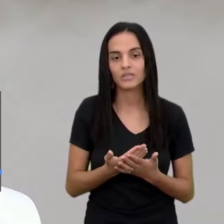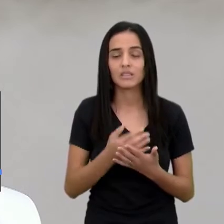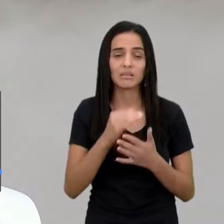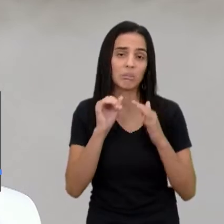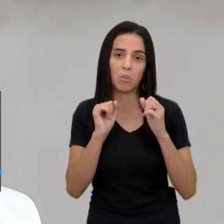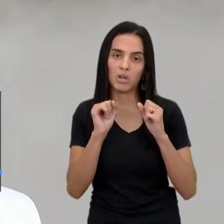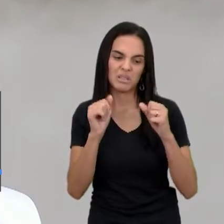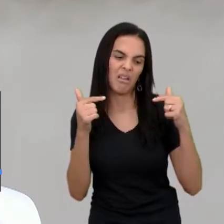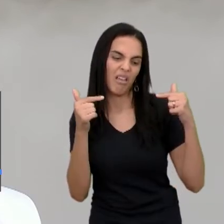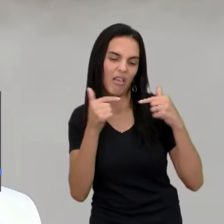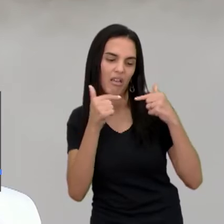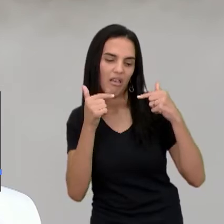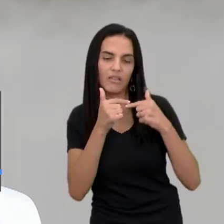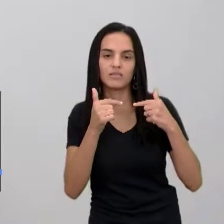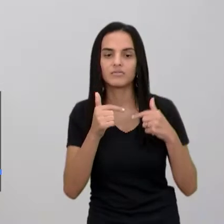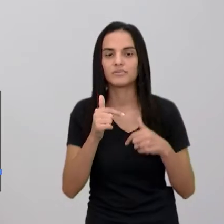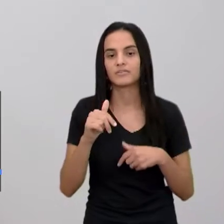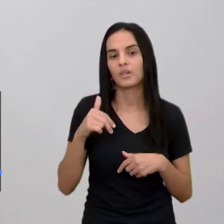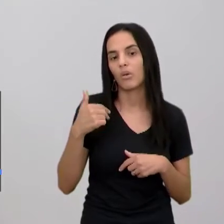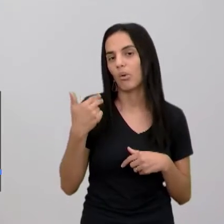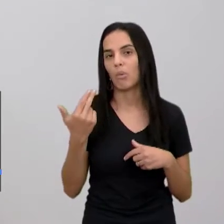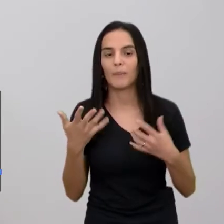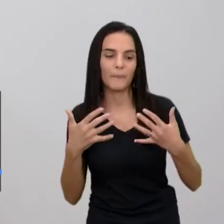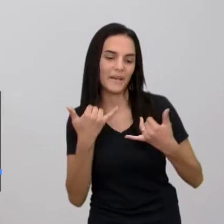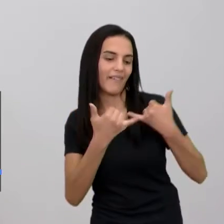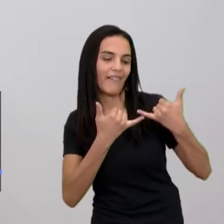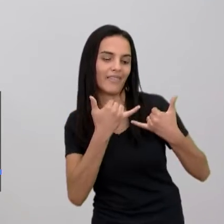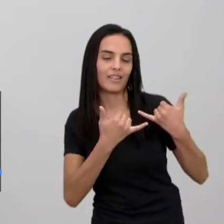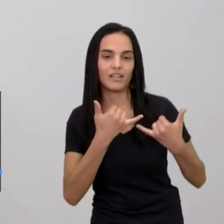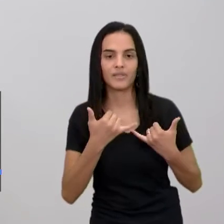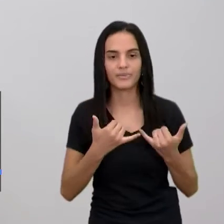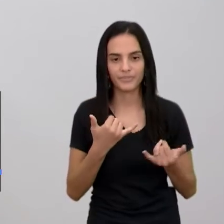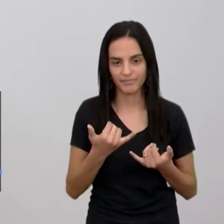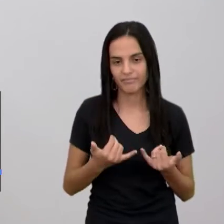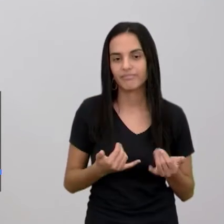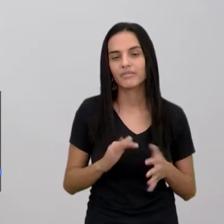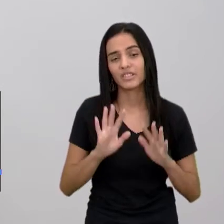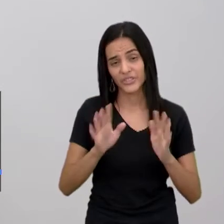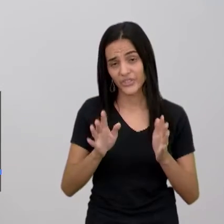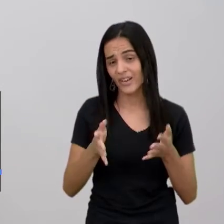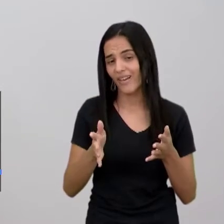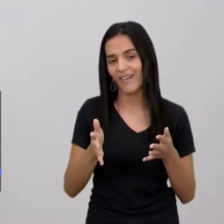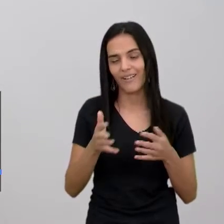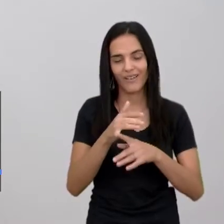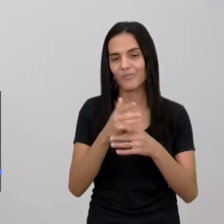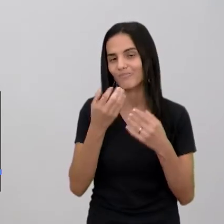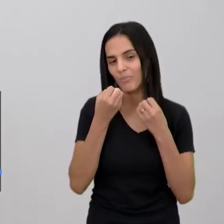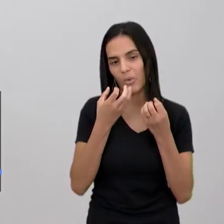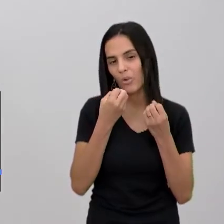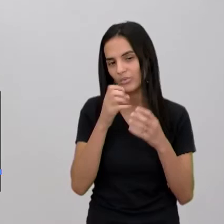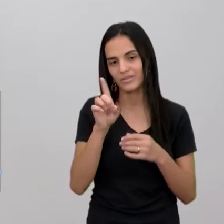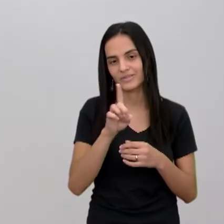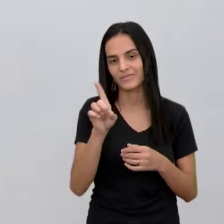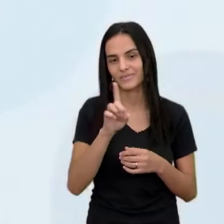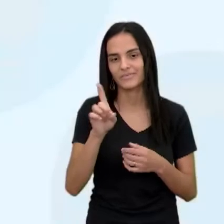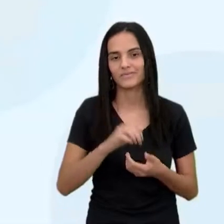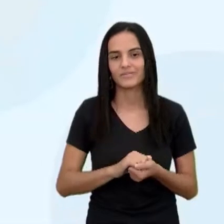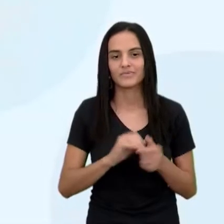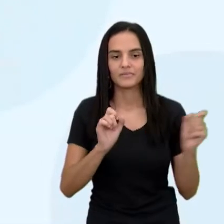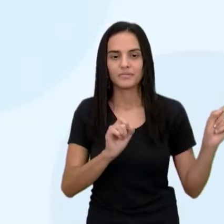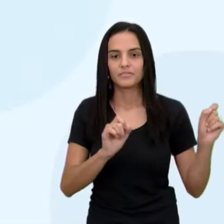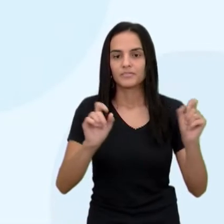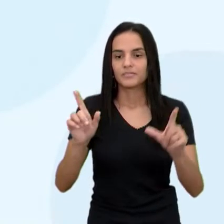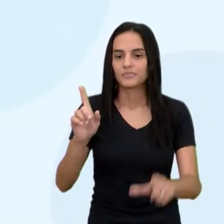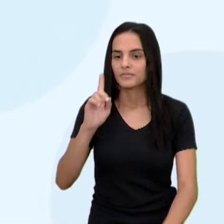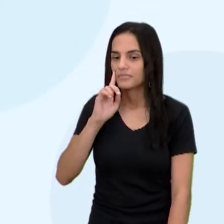piada, uma recreação. Mas esse tipo de piada já perdeu a graça. Gente, vamos lá para o LED. Vamos